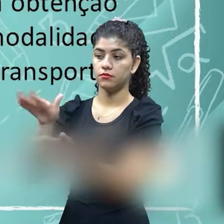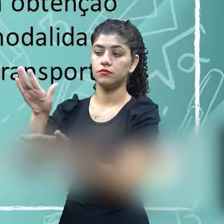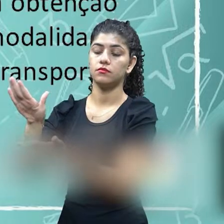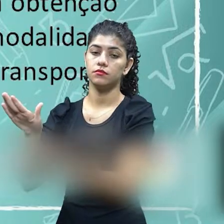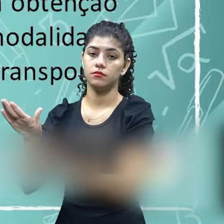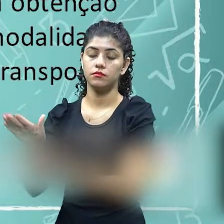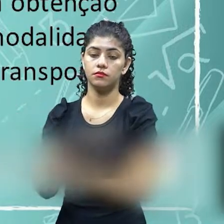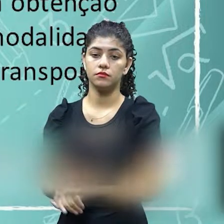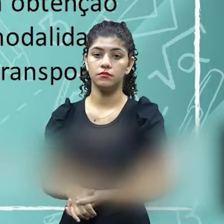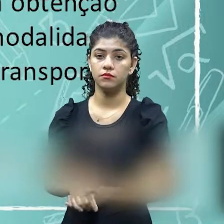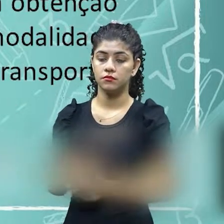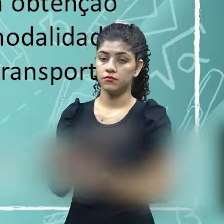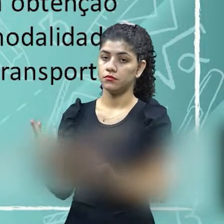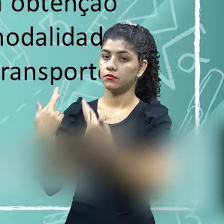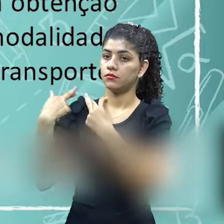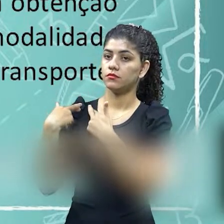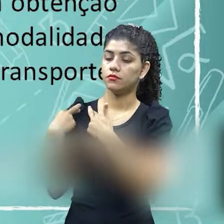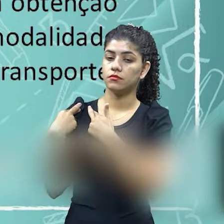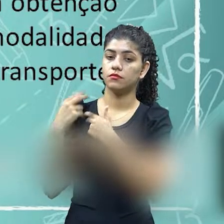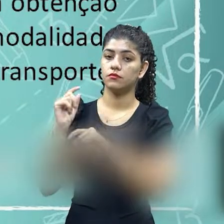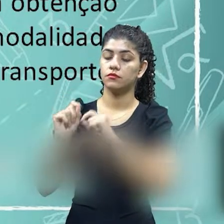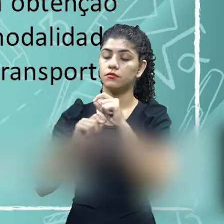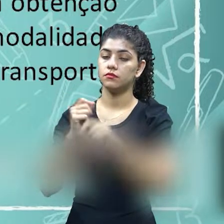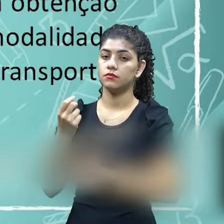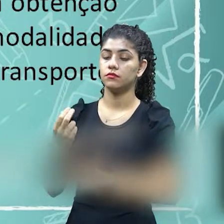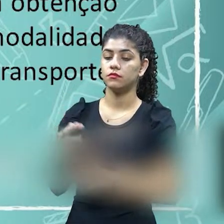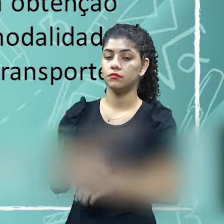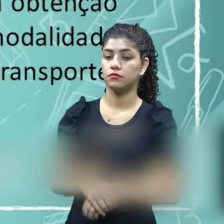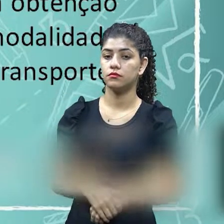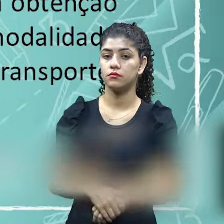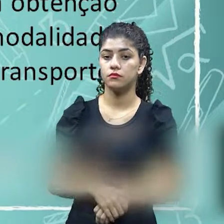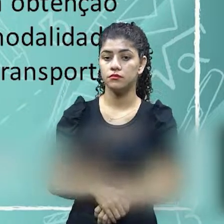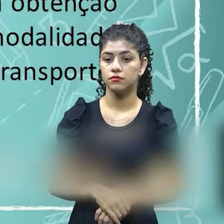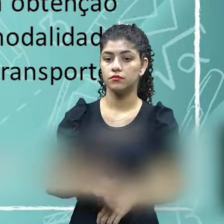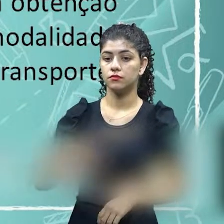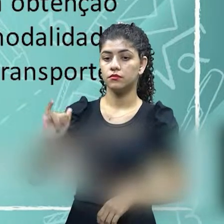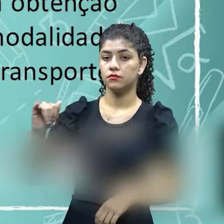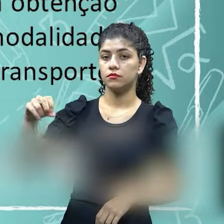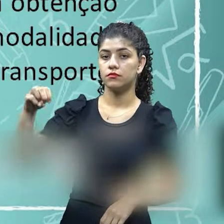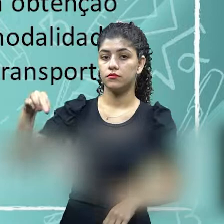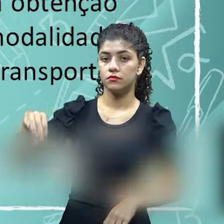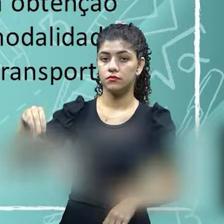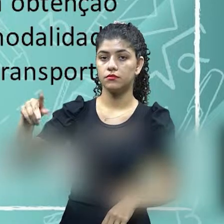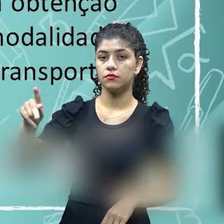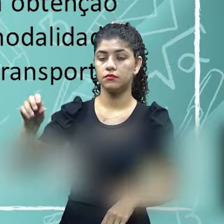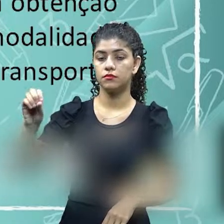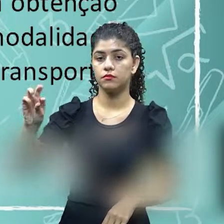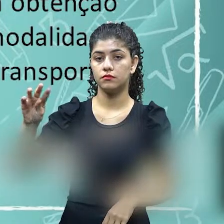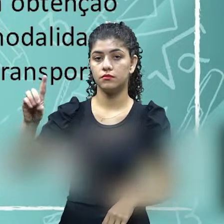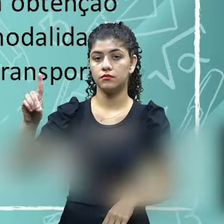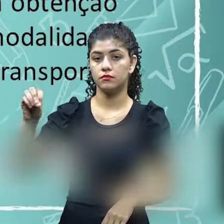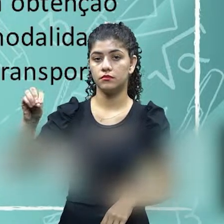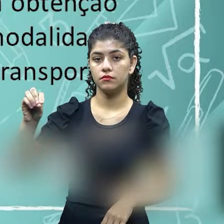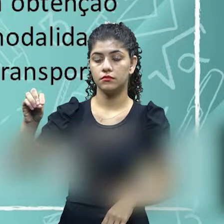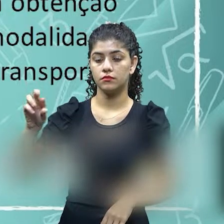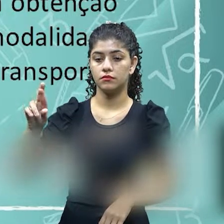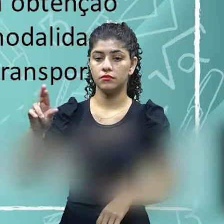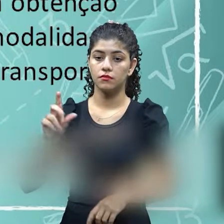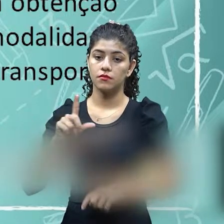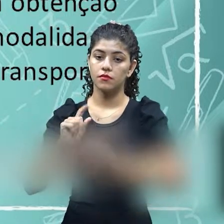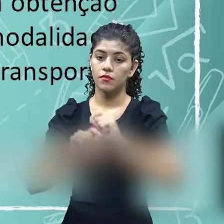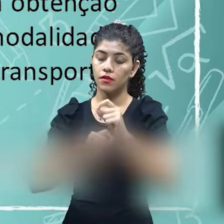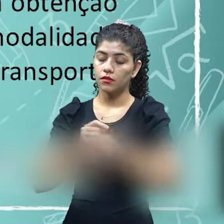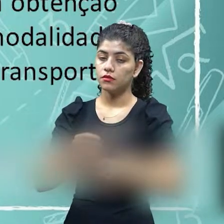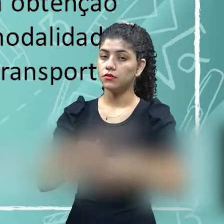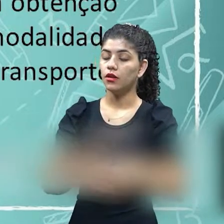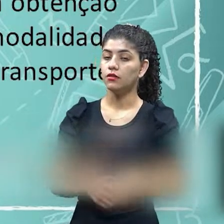mercadoria, é de obrigação e responsabilidade do importador. Quando solicitado, o exportador deverá